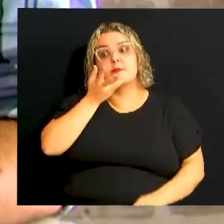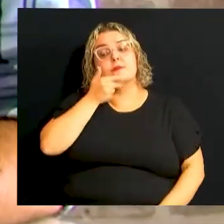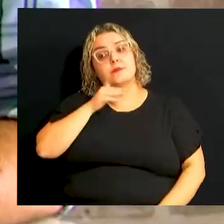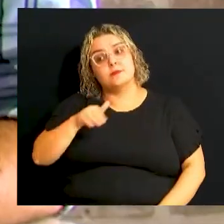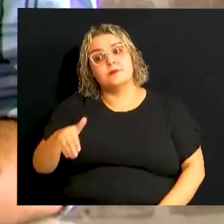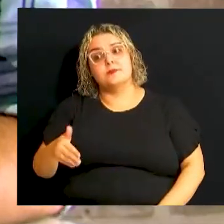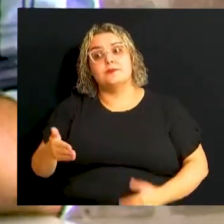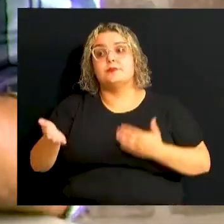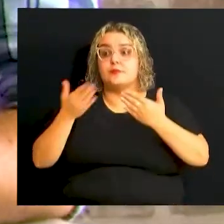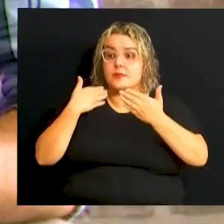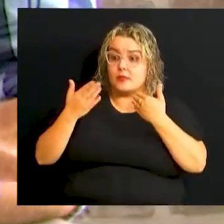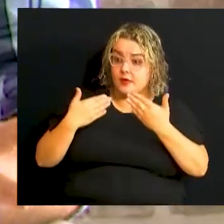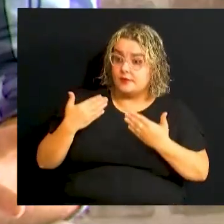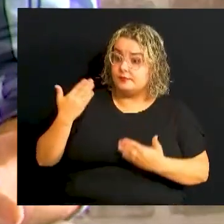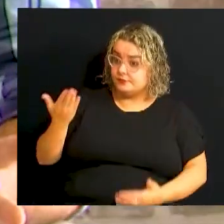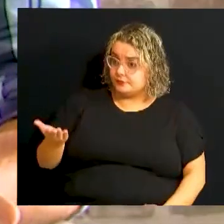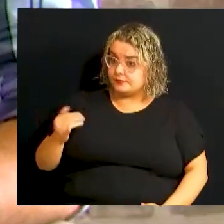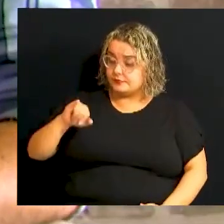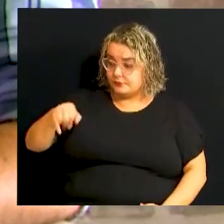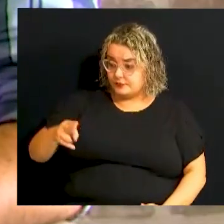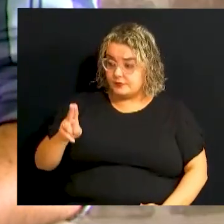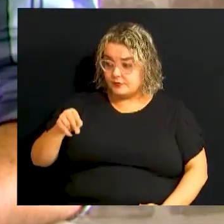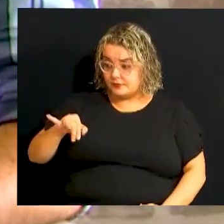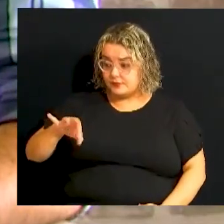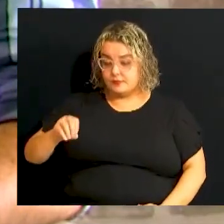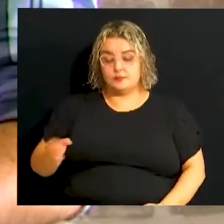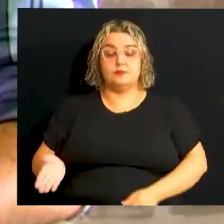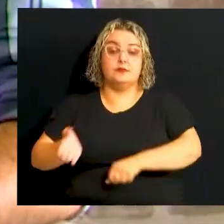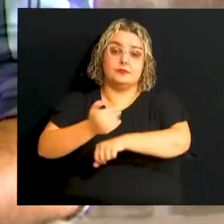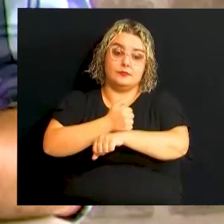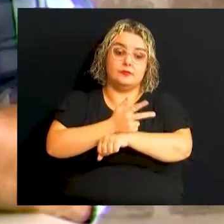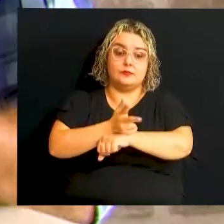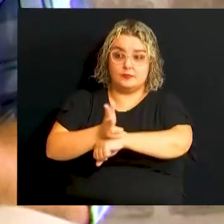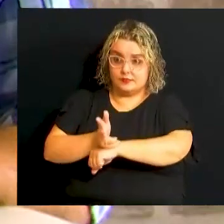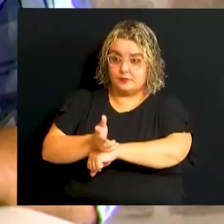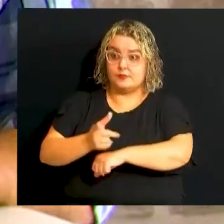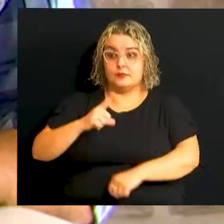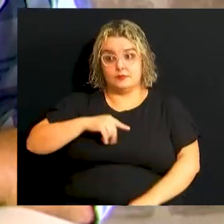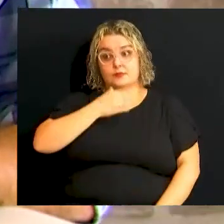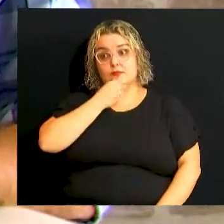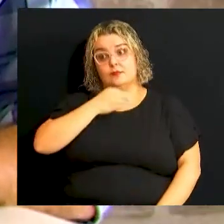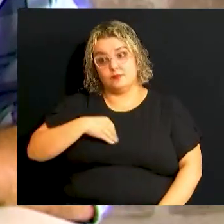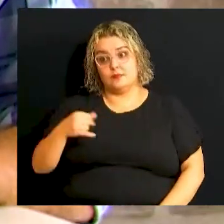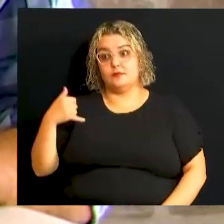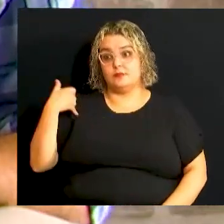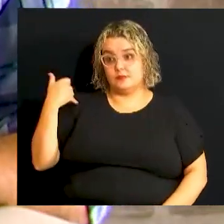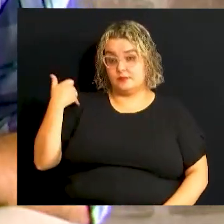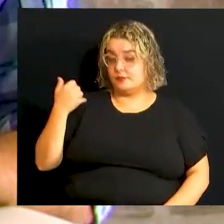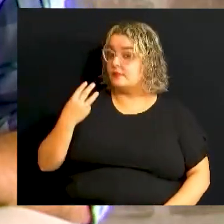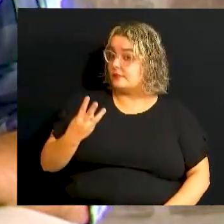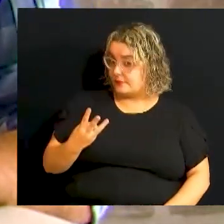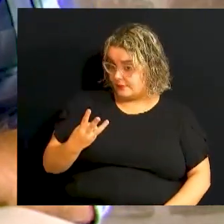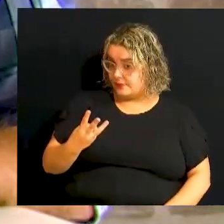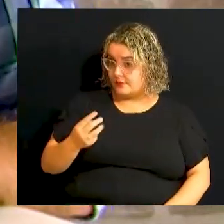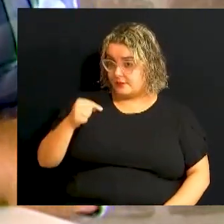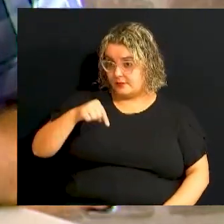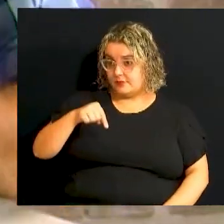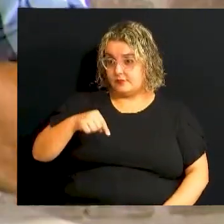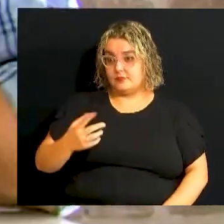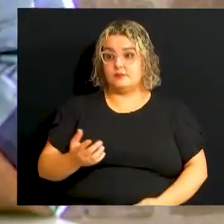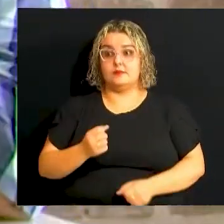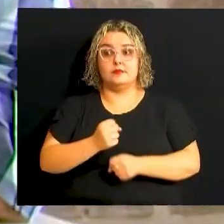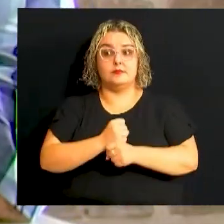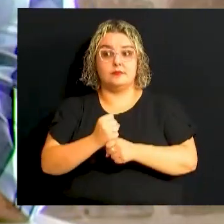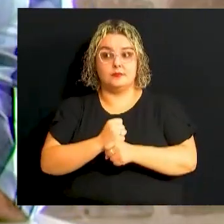das crianças. Eu até estava falando para você, né, Júnior, antes do início aqui do quadro, que eu tenho um filho que vai fazer 3